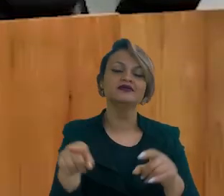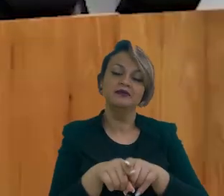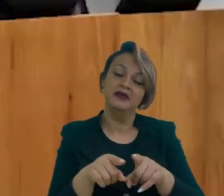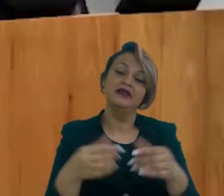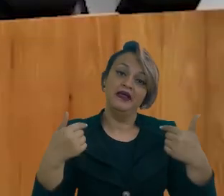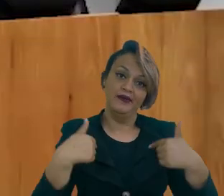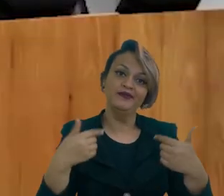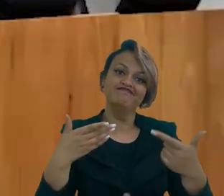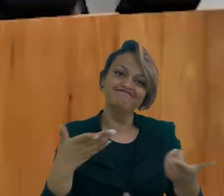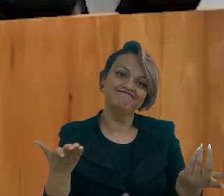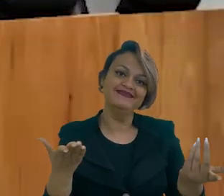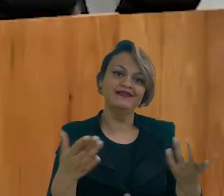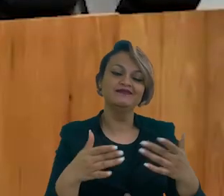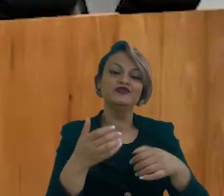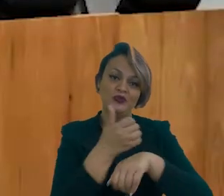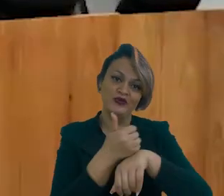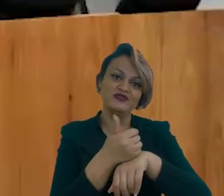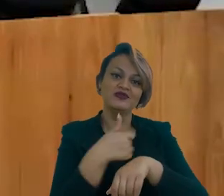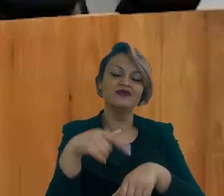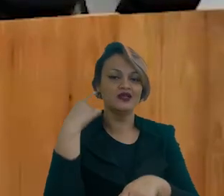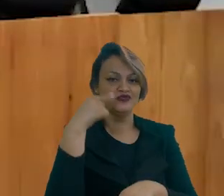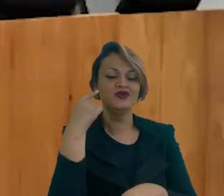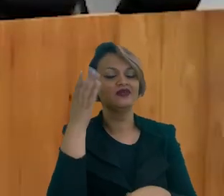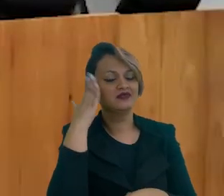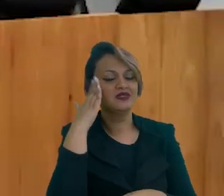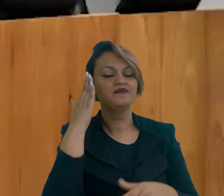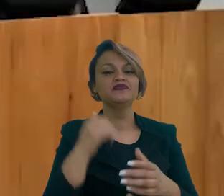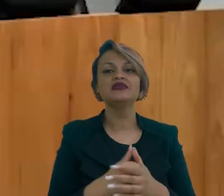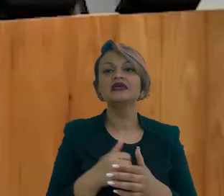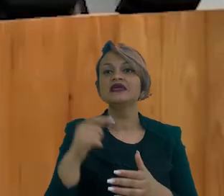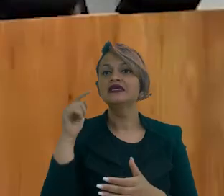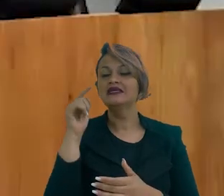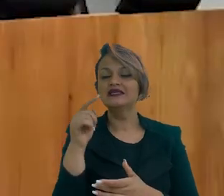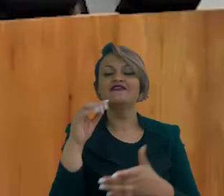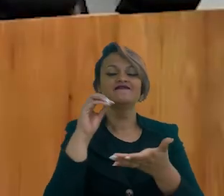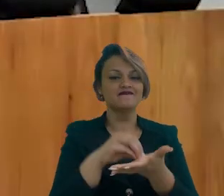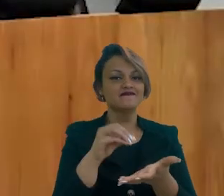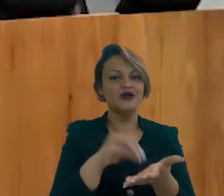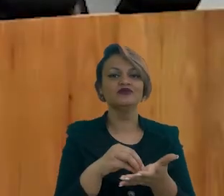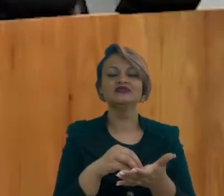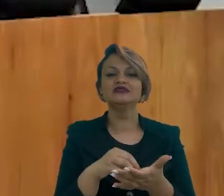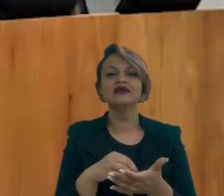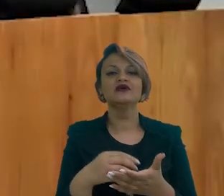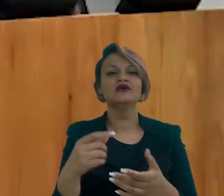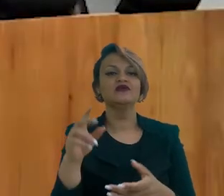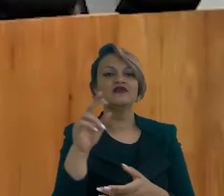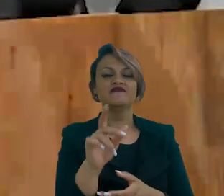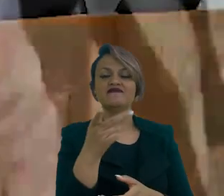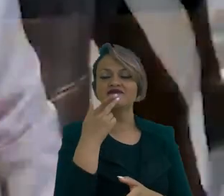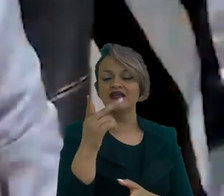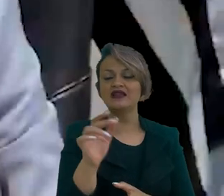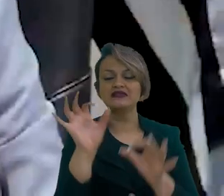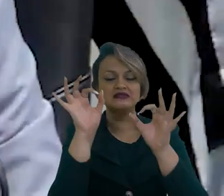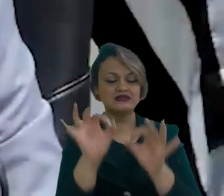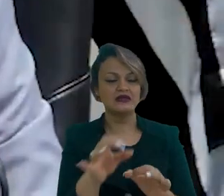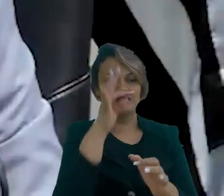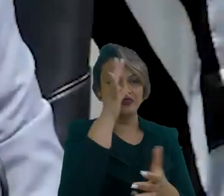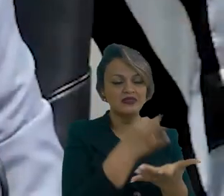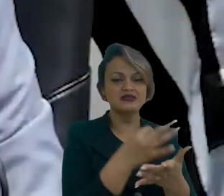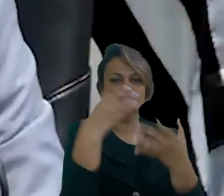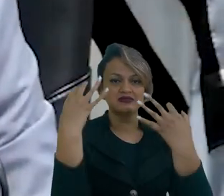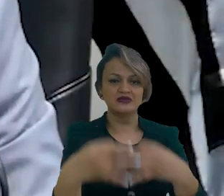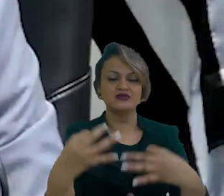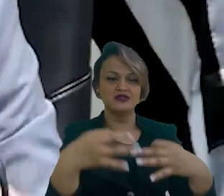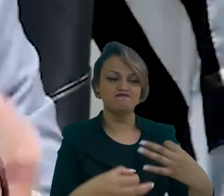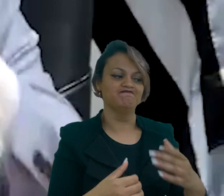Advogados e aqui fala também o nome deles porque da minha categoria que não faz uso bem também das palavras e do endereçamento